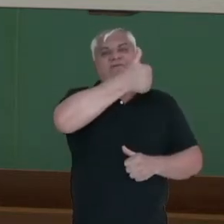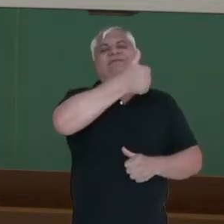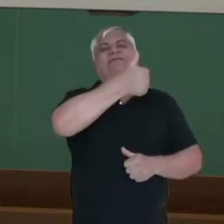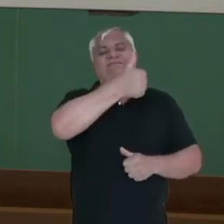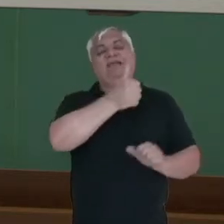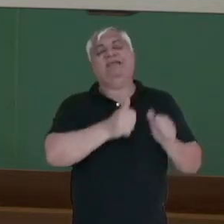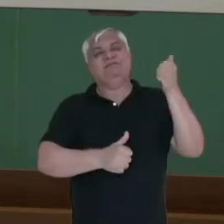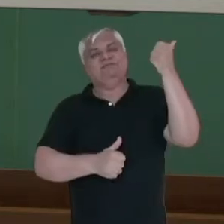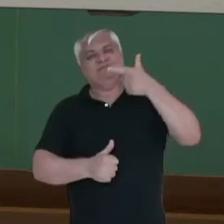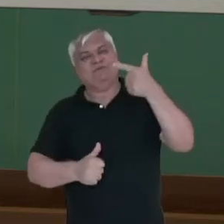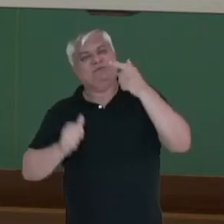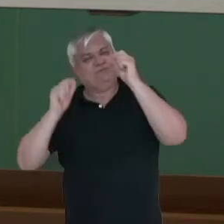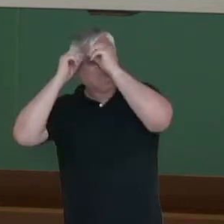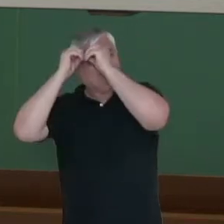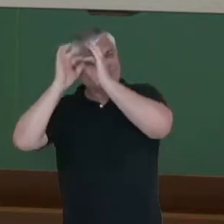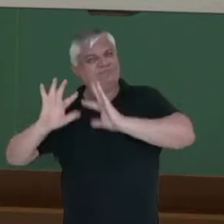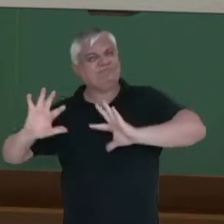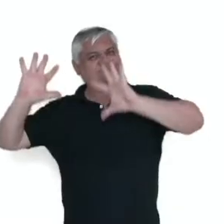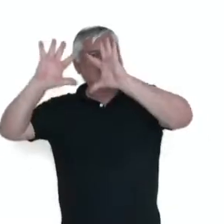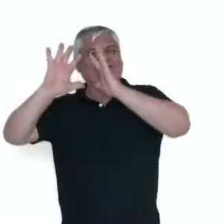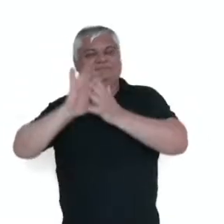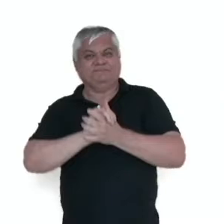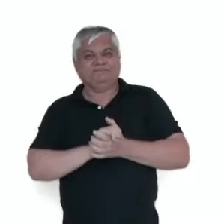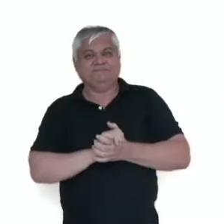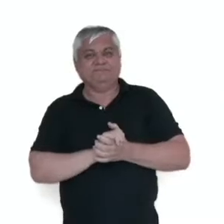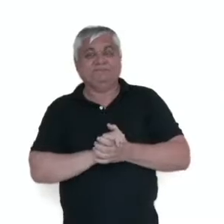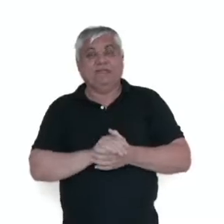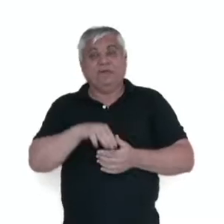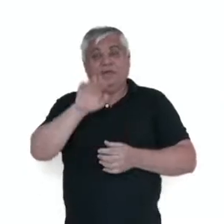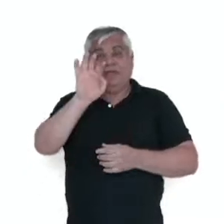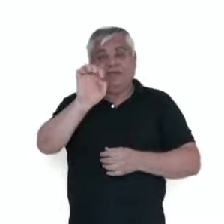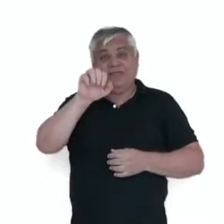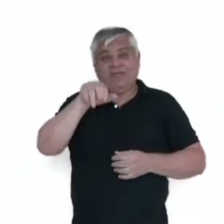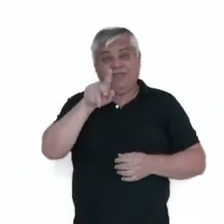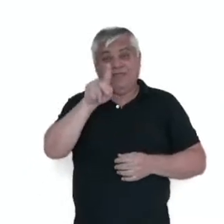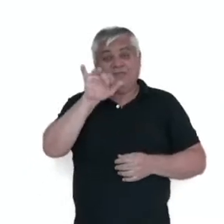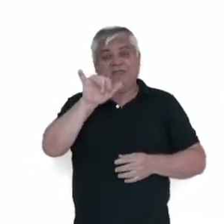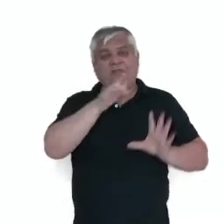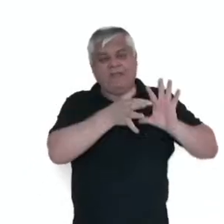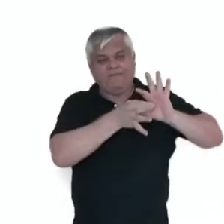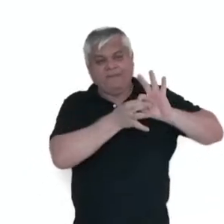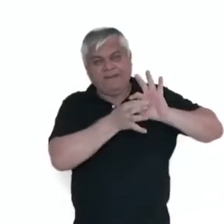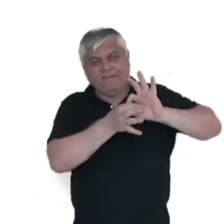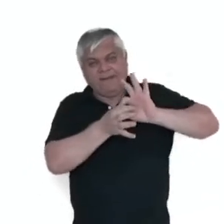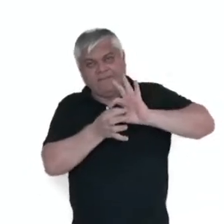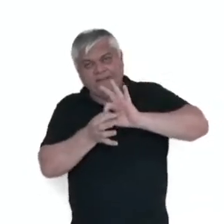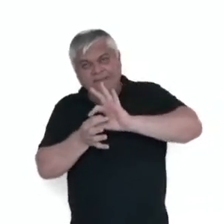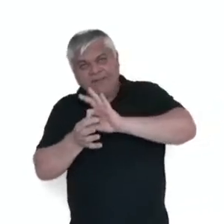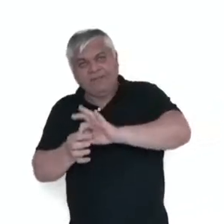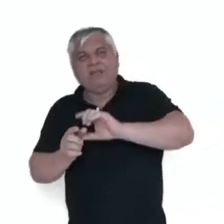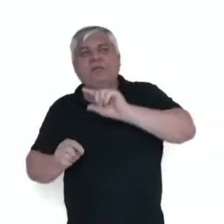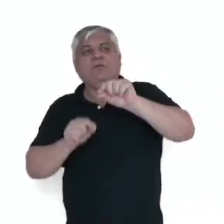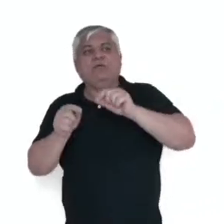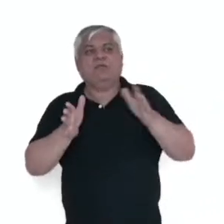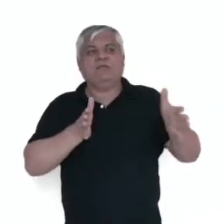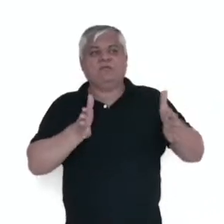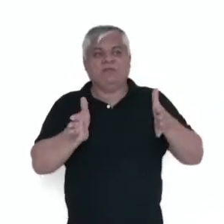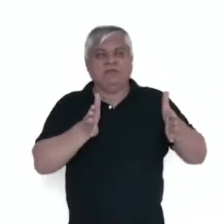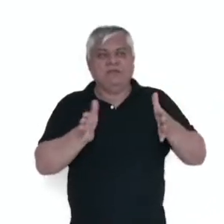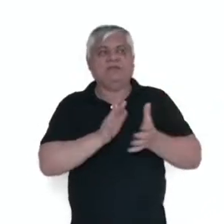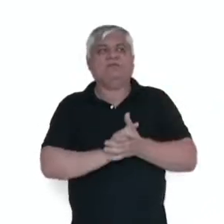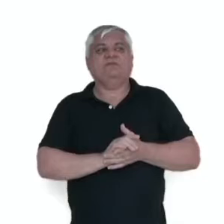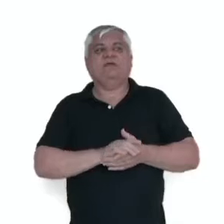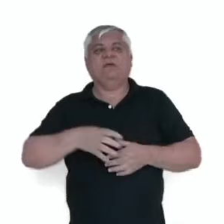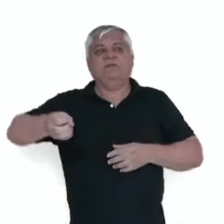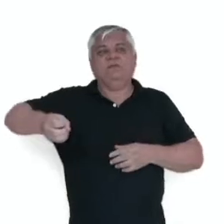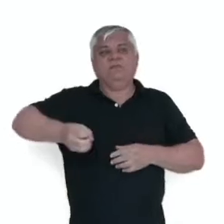que eu formulo sobre ela. O empirismo é uma corrente epistemológica consolidada no período da